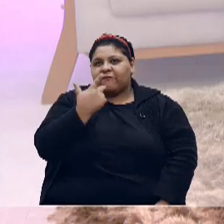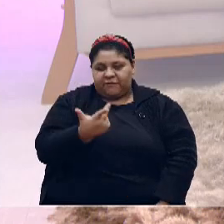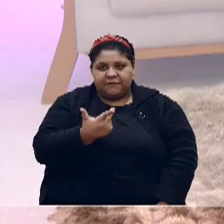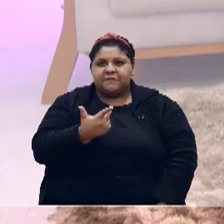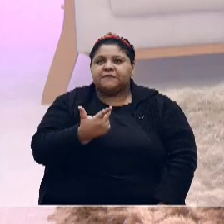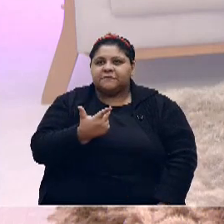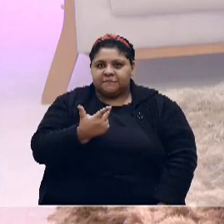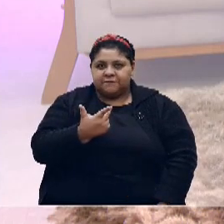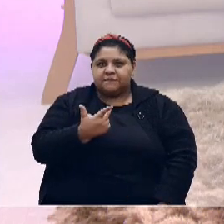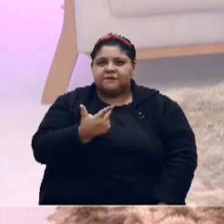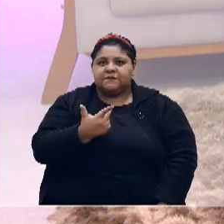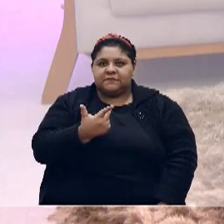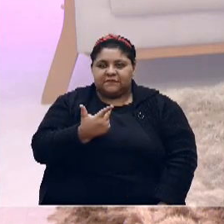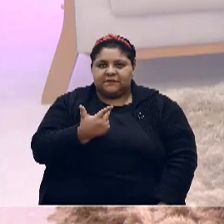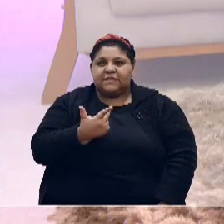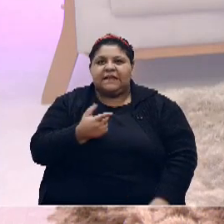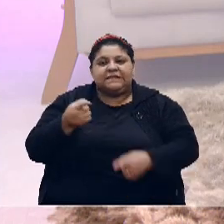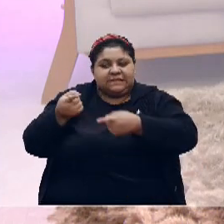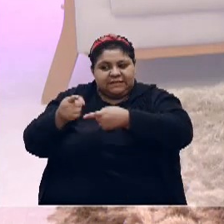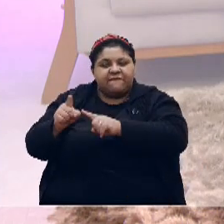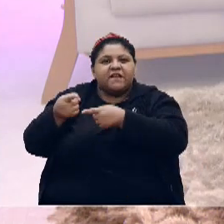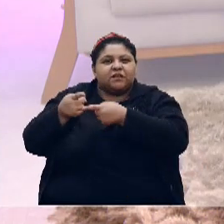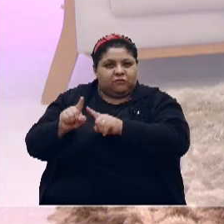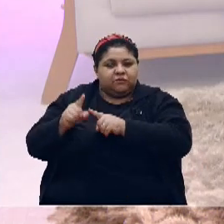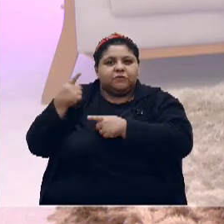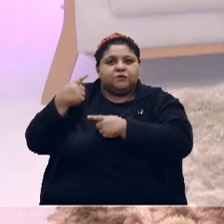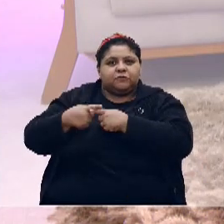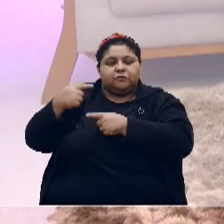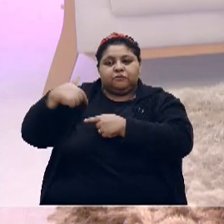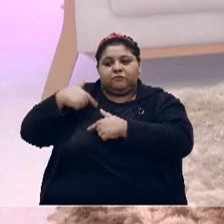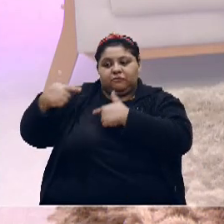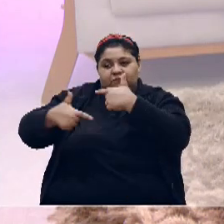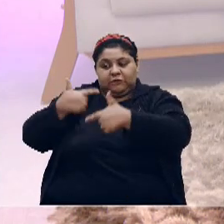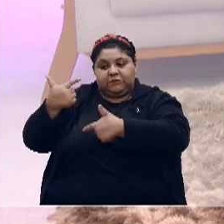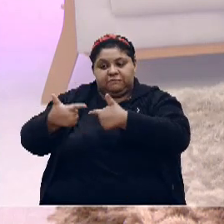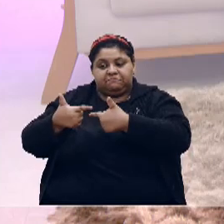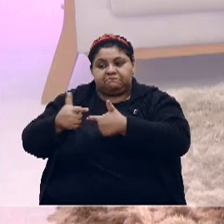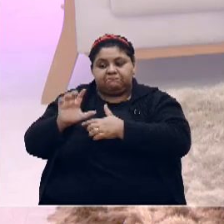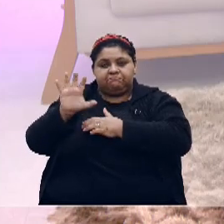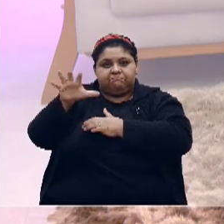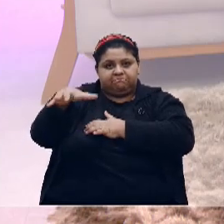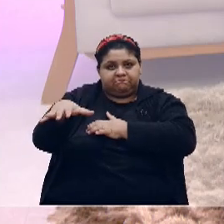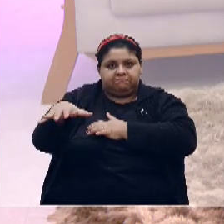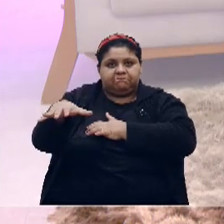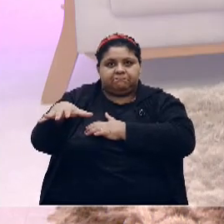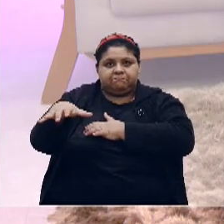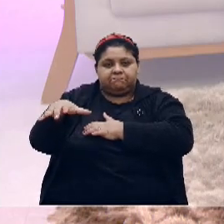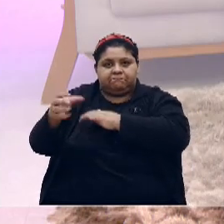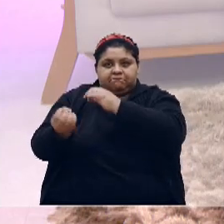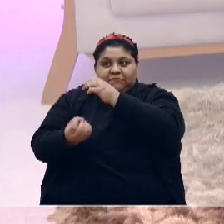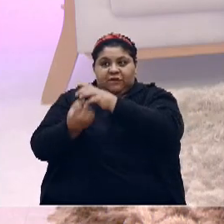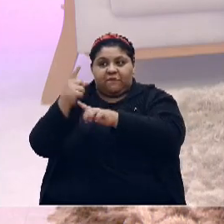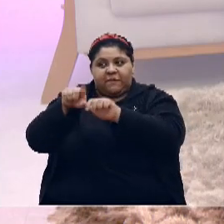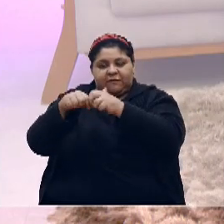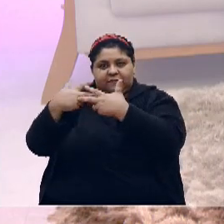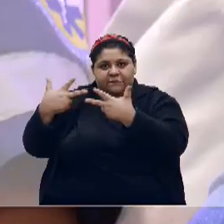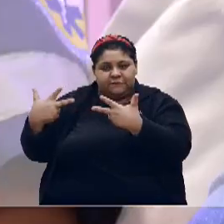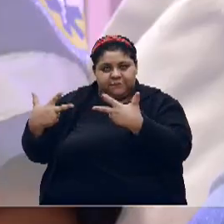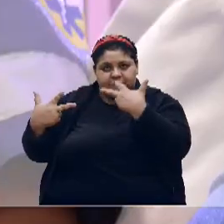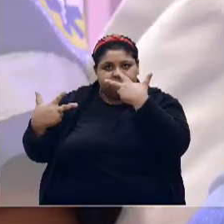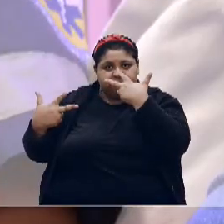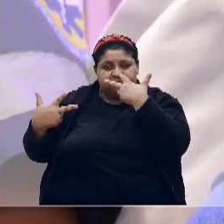é bem desafiador, né? Porque eu trabalho num setor que eu fabrico peças para